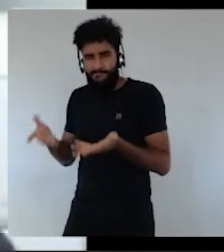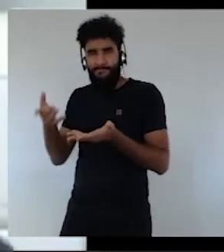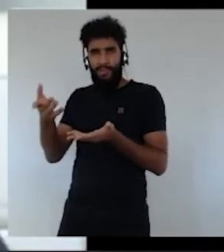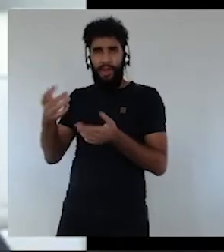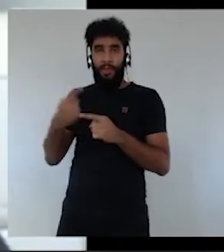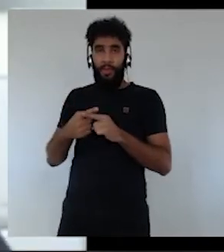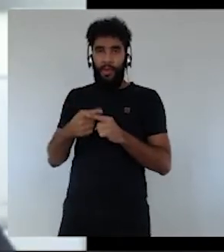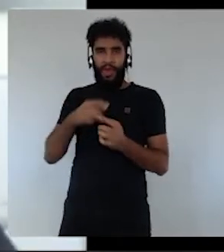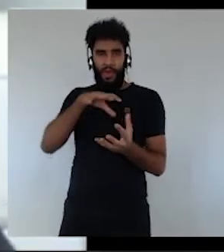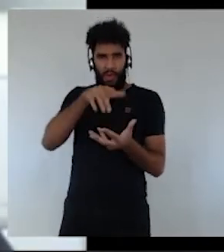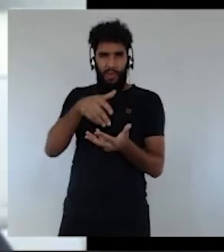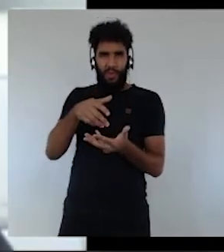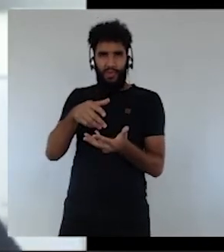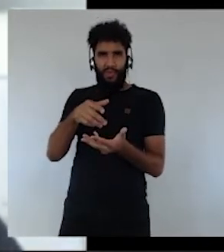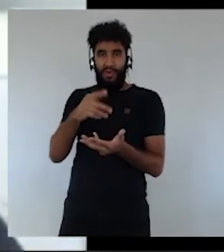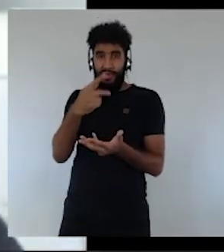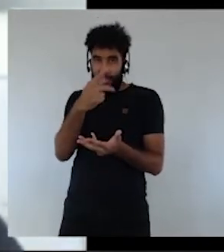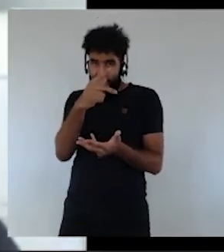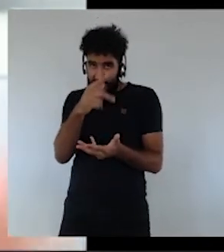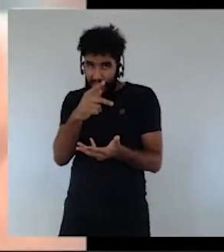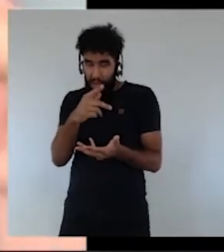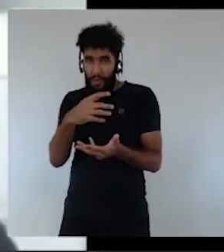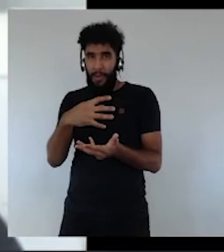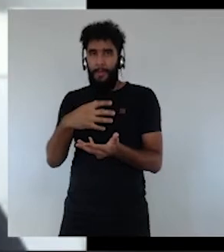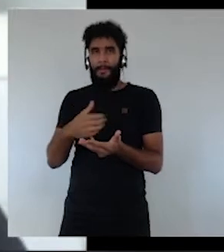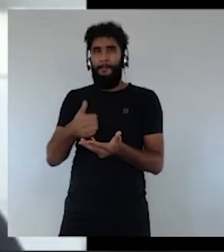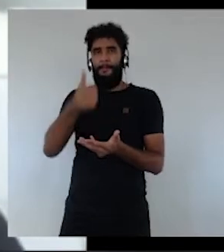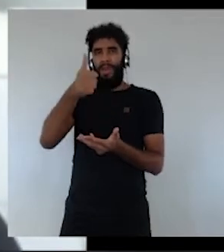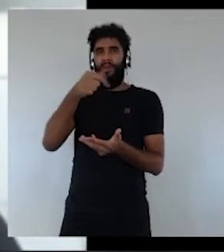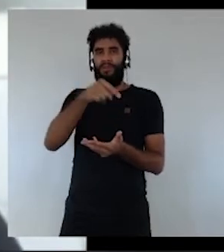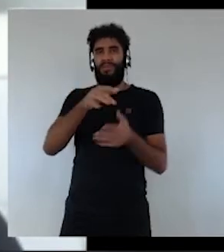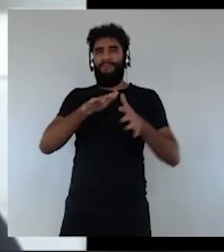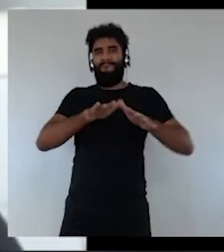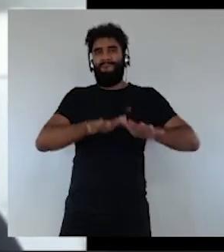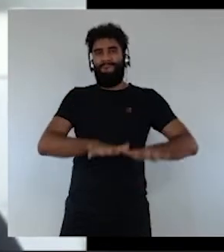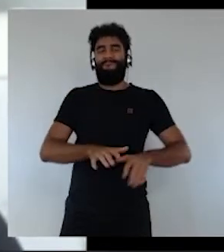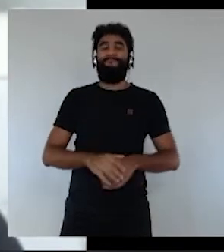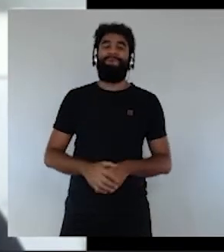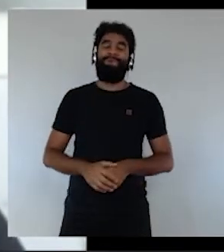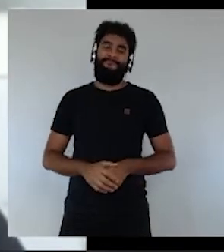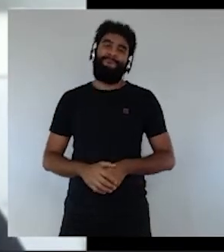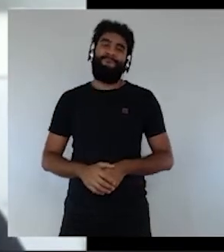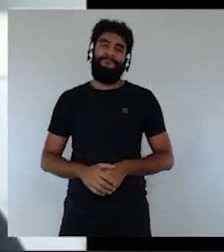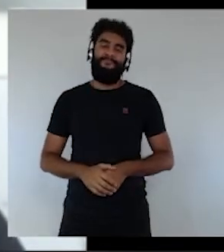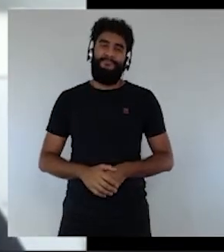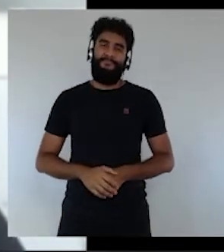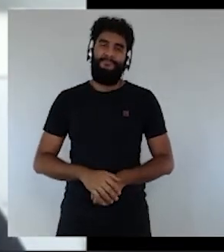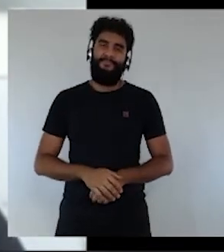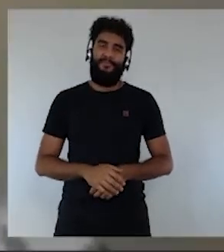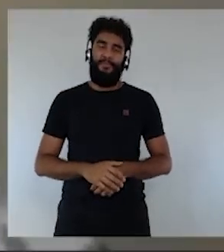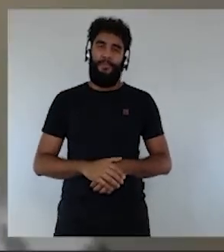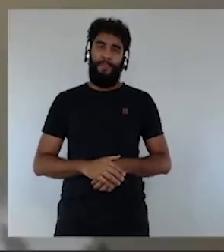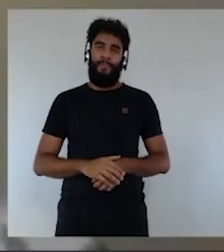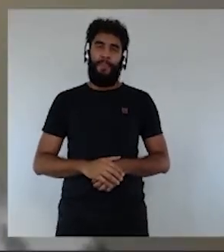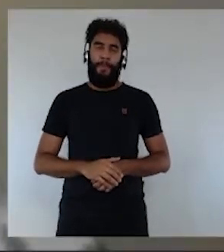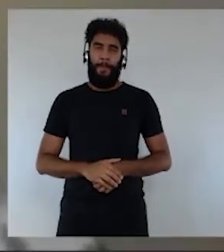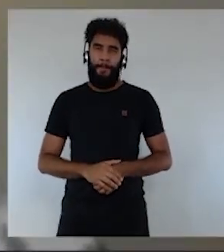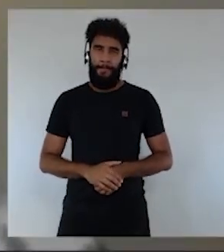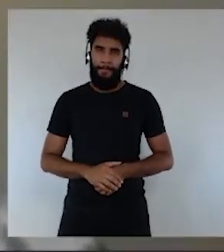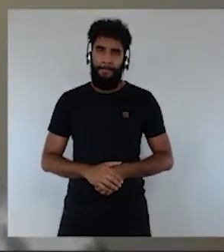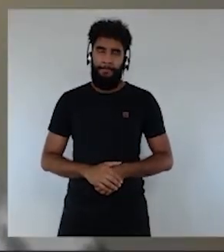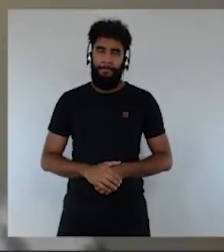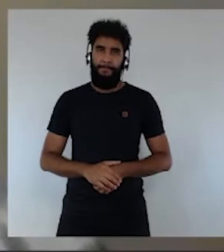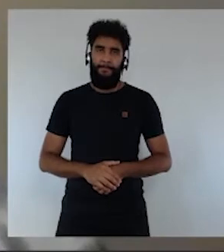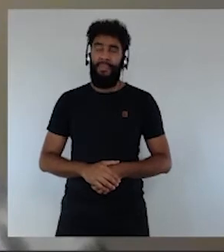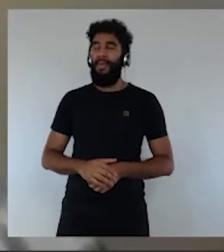seja um pouquinho melhor do que o mundo que você encontrou. Era o que eu tinha. Muito bem.